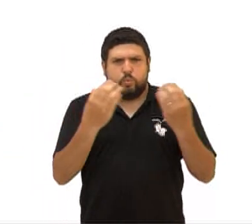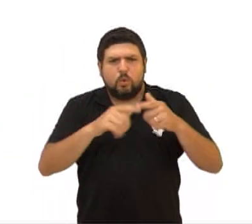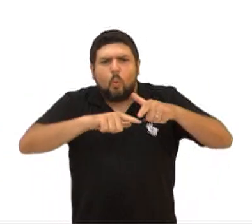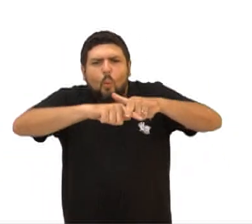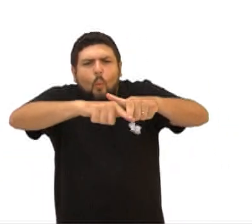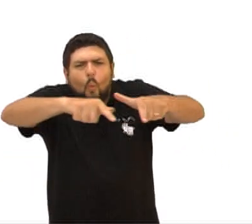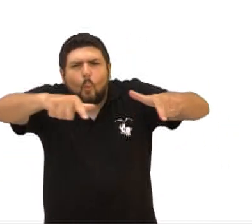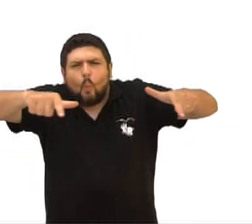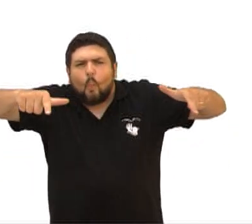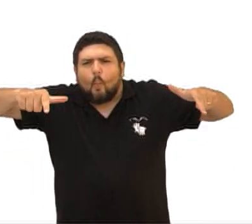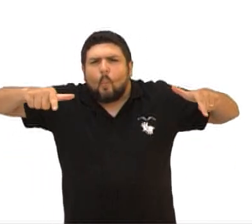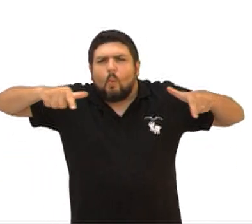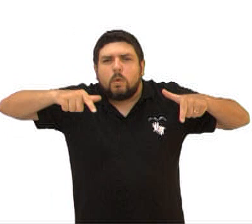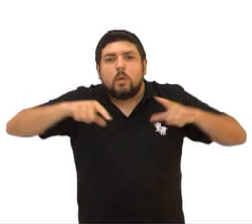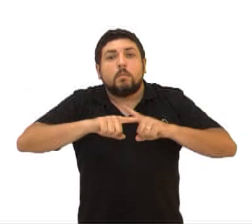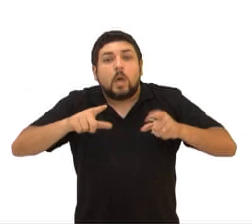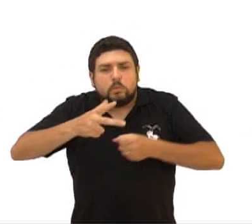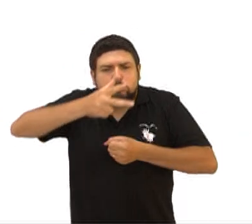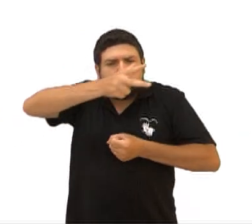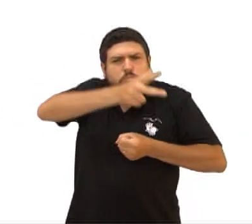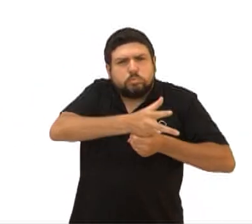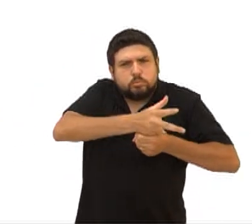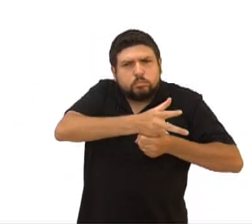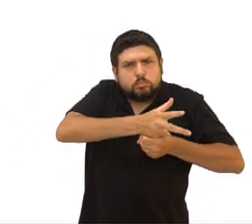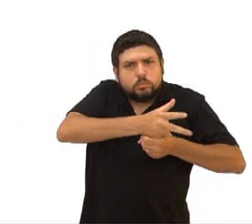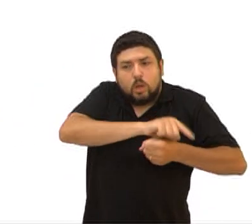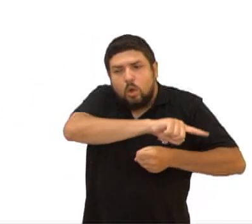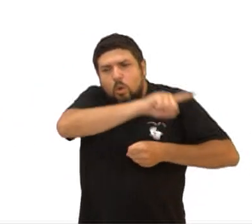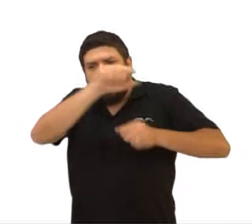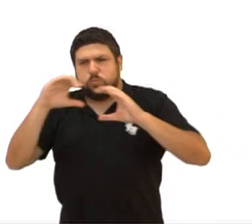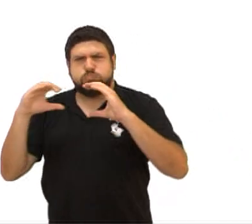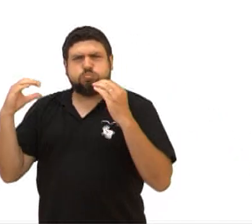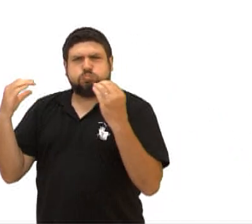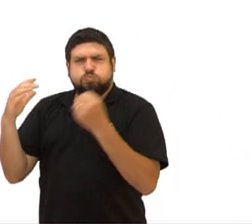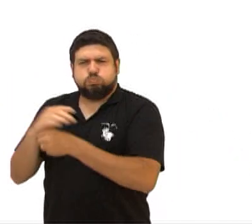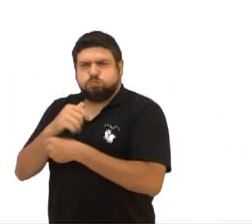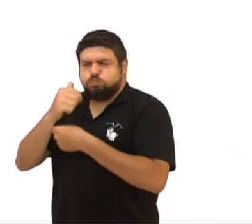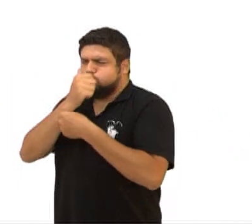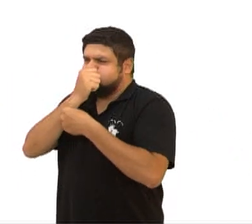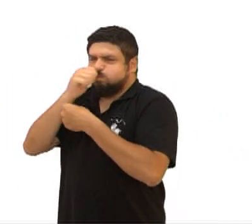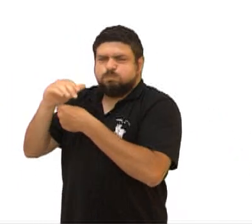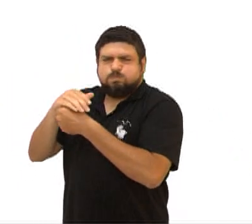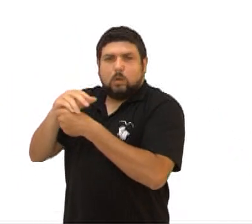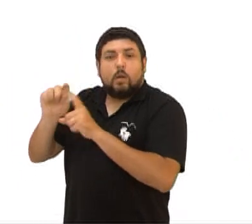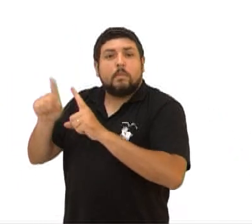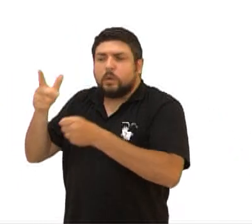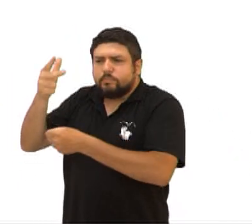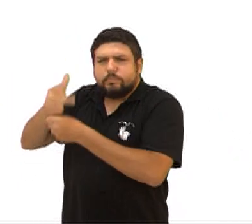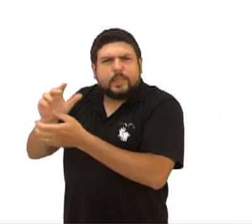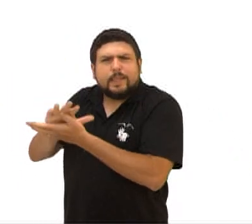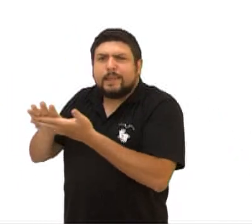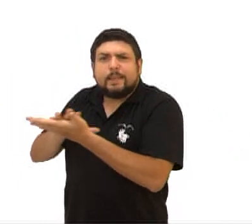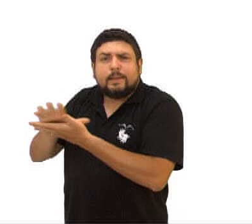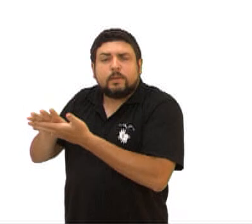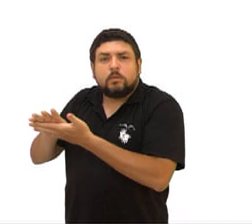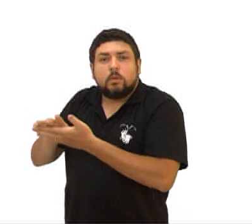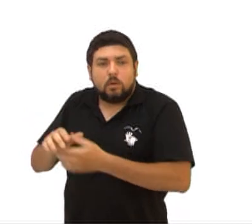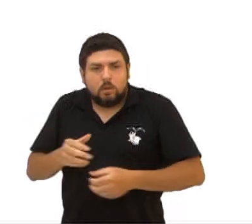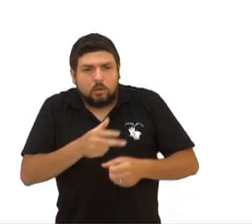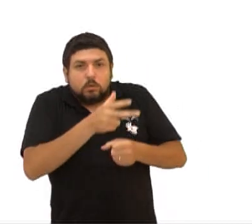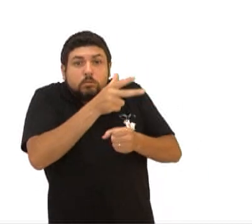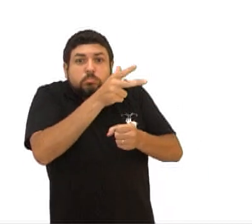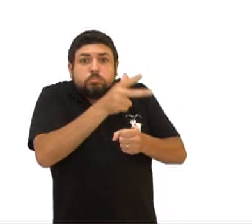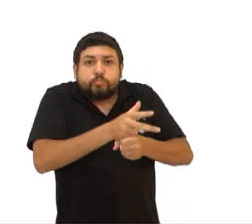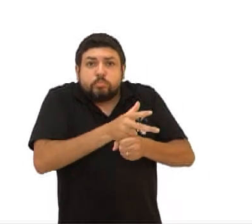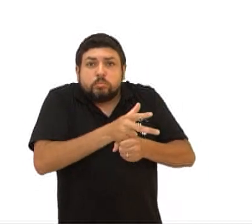com transmissões da televisão a um ginásio cheio sem televisão. O vazio atinge milhões de telespectadores